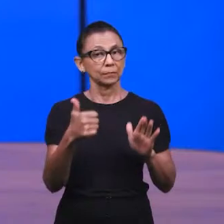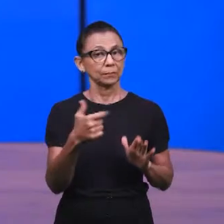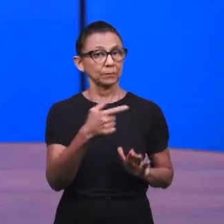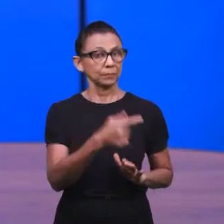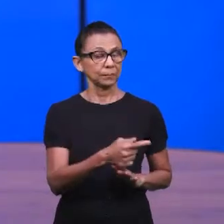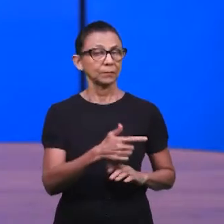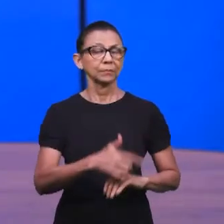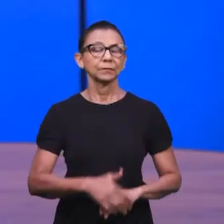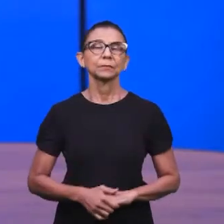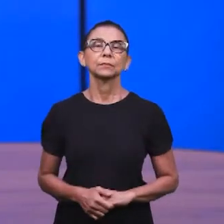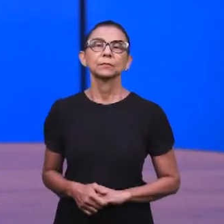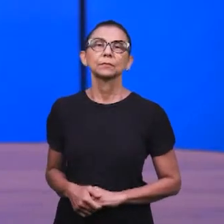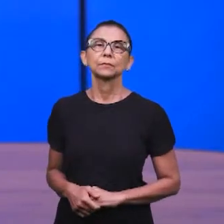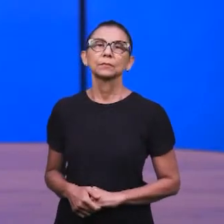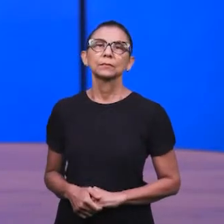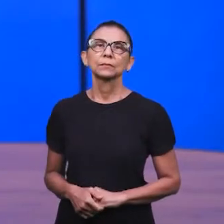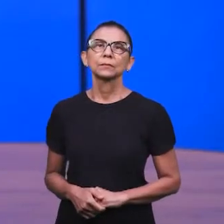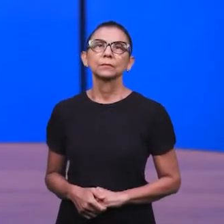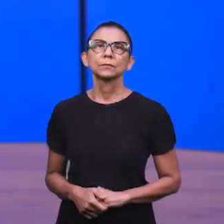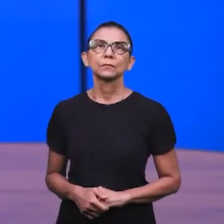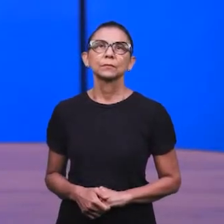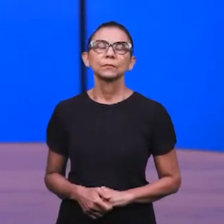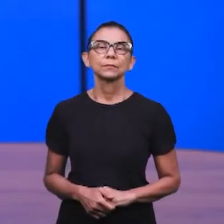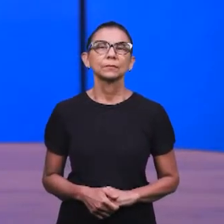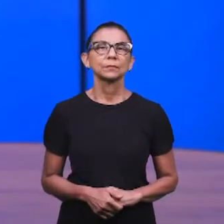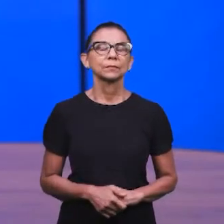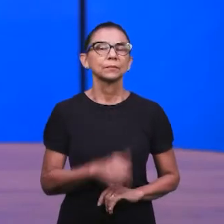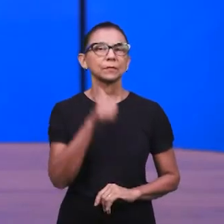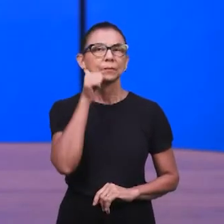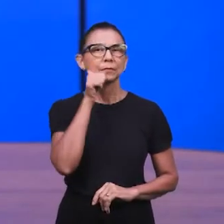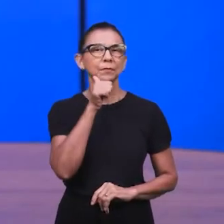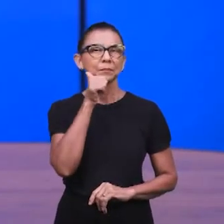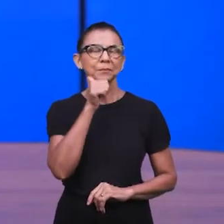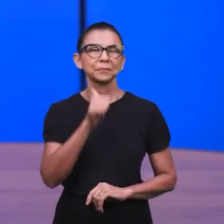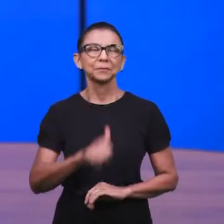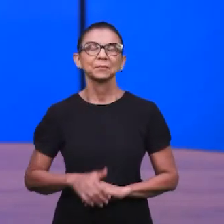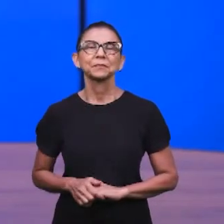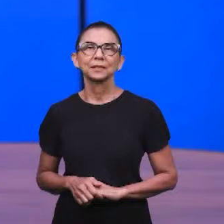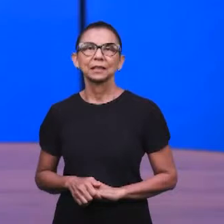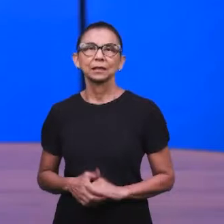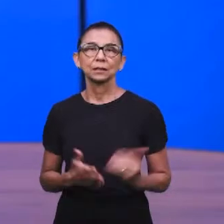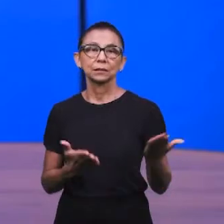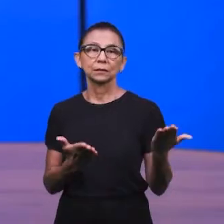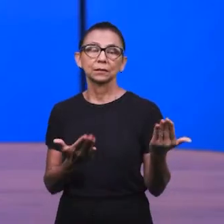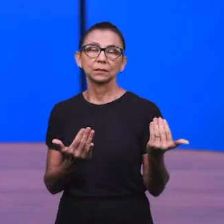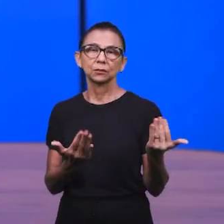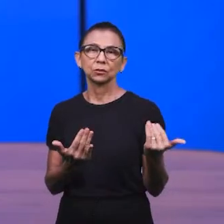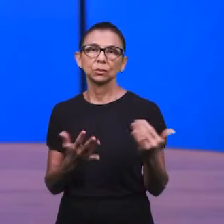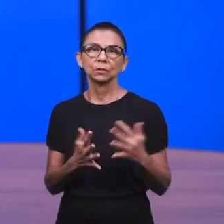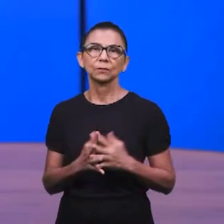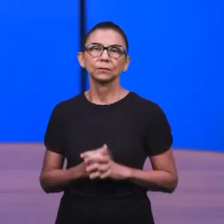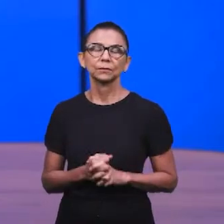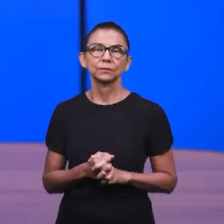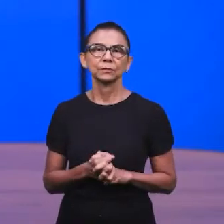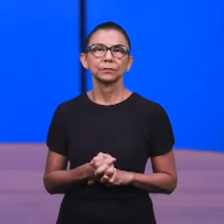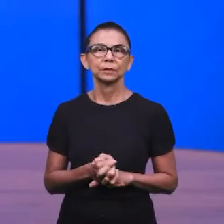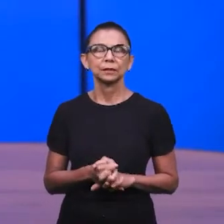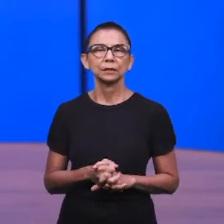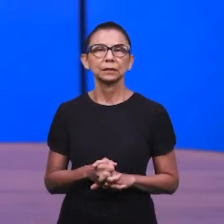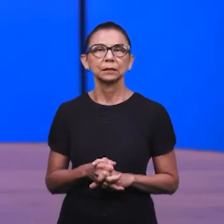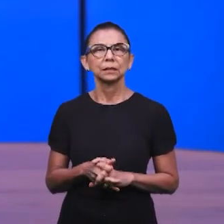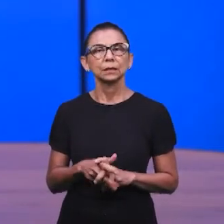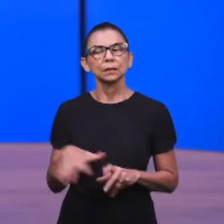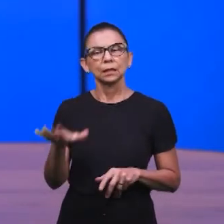verso 17, quem vai fazer agora o comentário vai ser a nossa irmã Beatriz Lima. Ela é uma jovem da